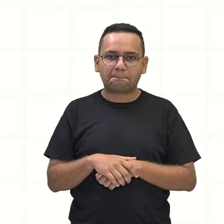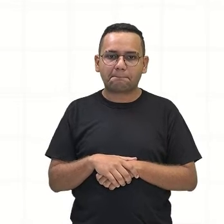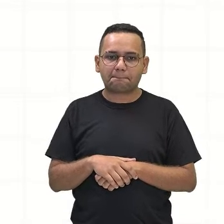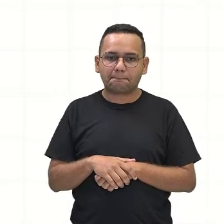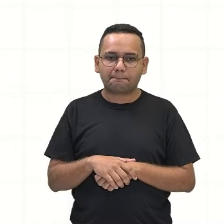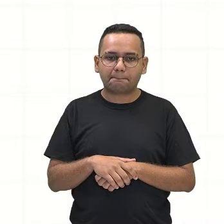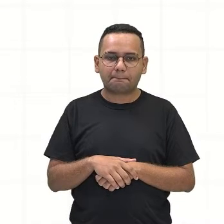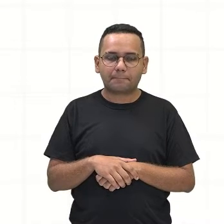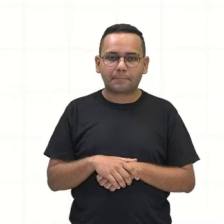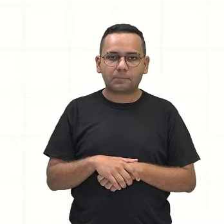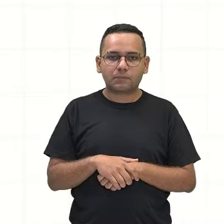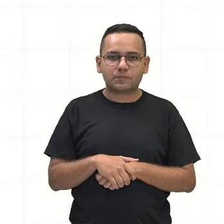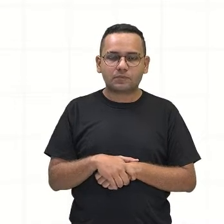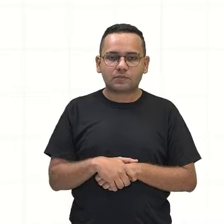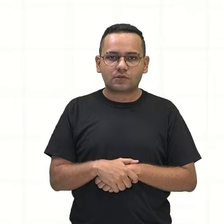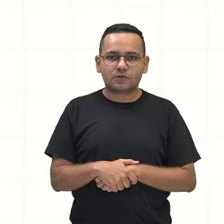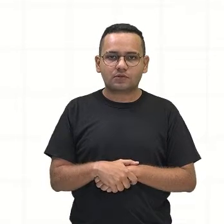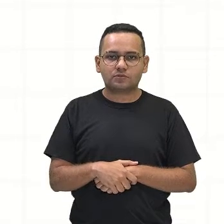vamos, então,